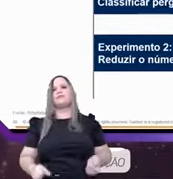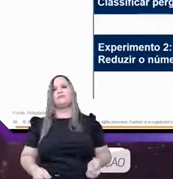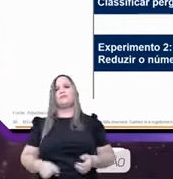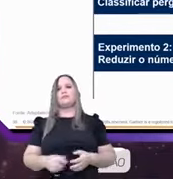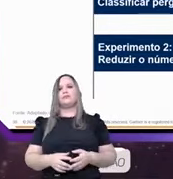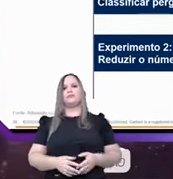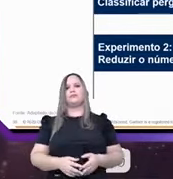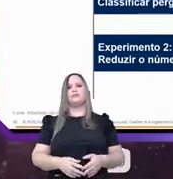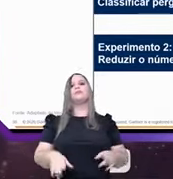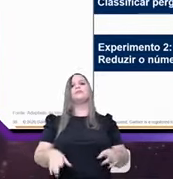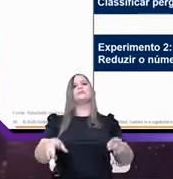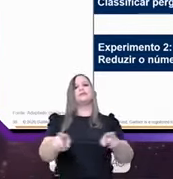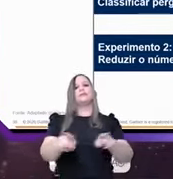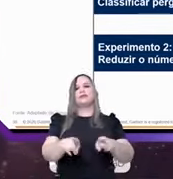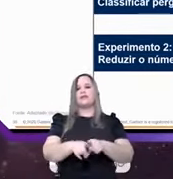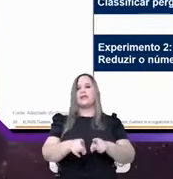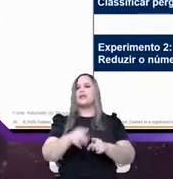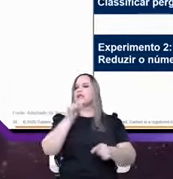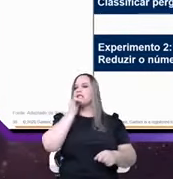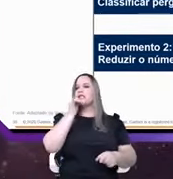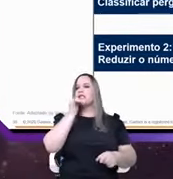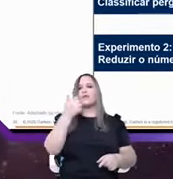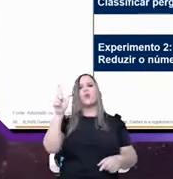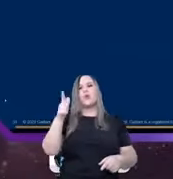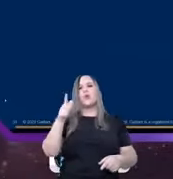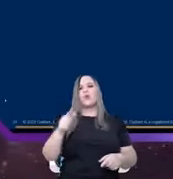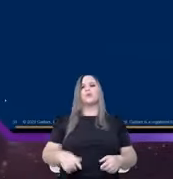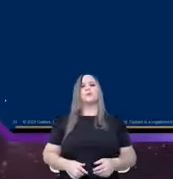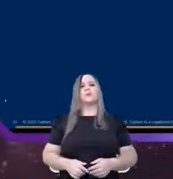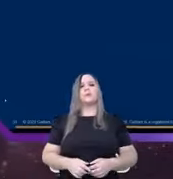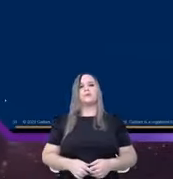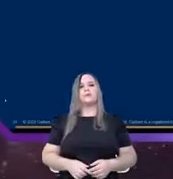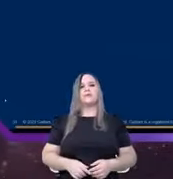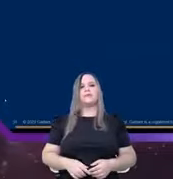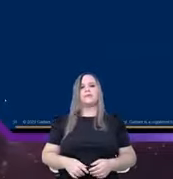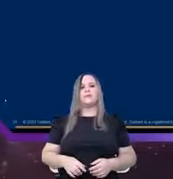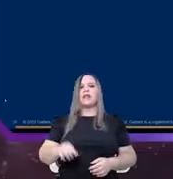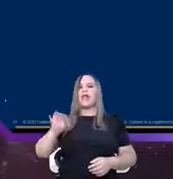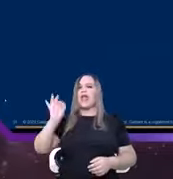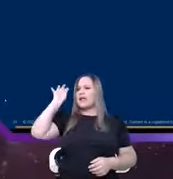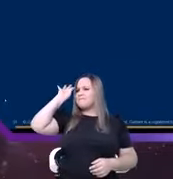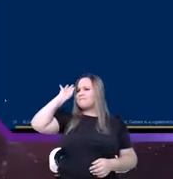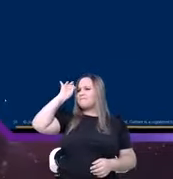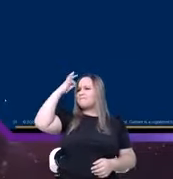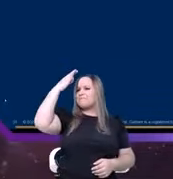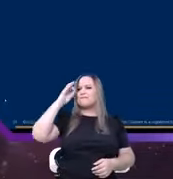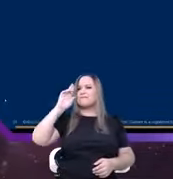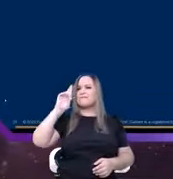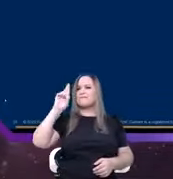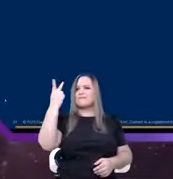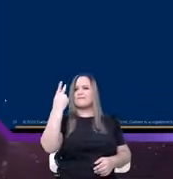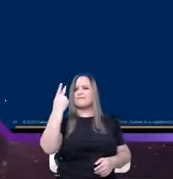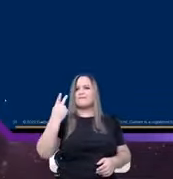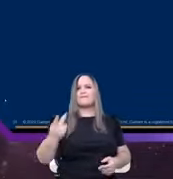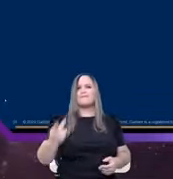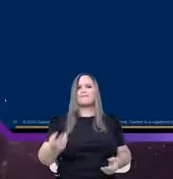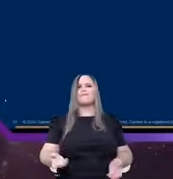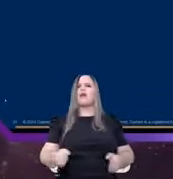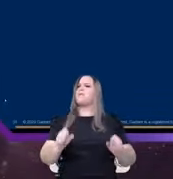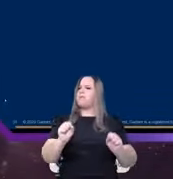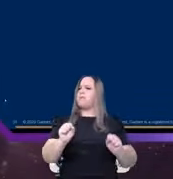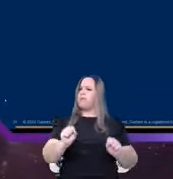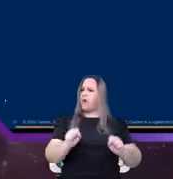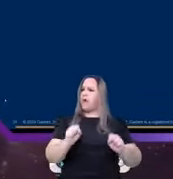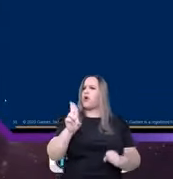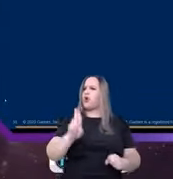E eu trago outro exemplo. Um exemplo de ágil no RH. RH pode usar ágil? Como é que o RH vai